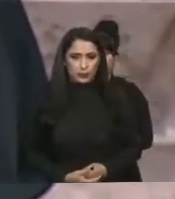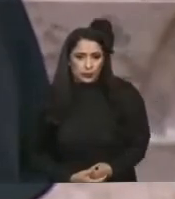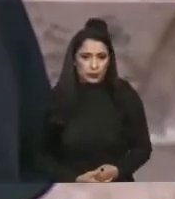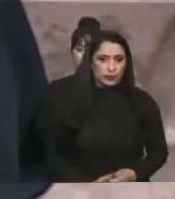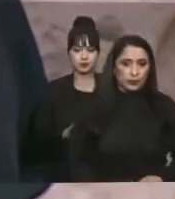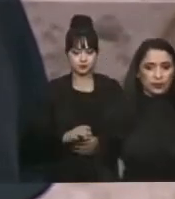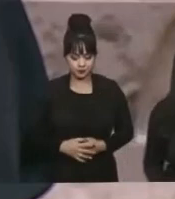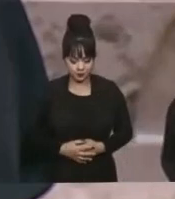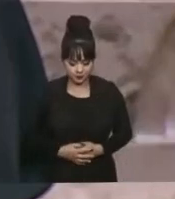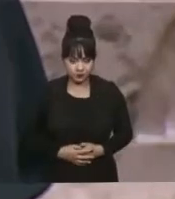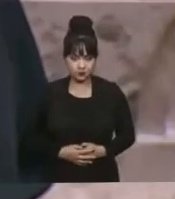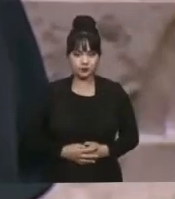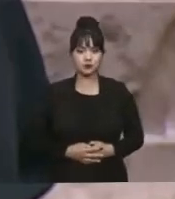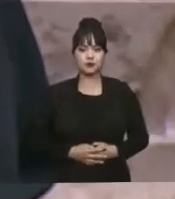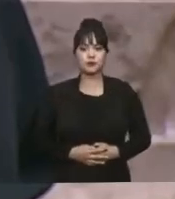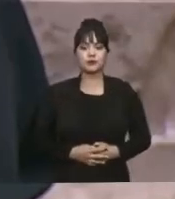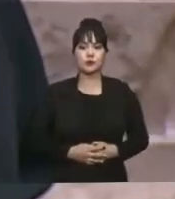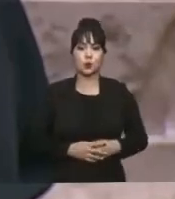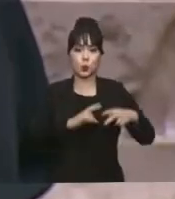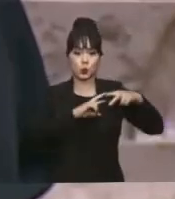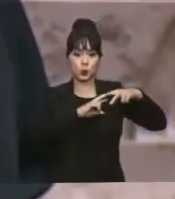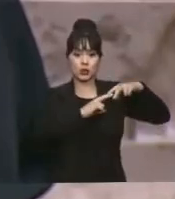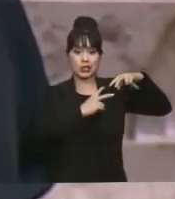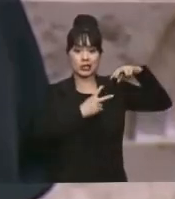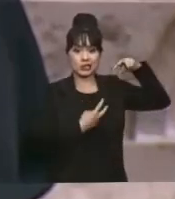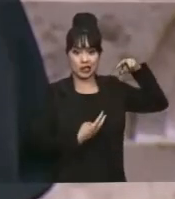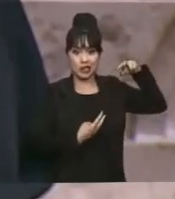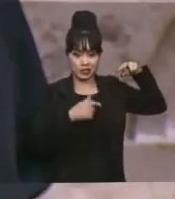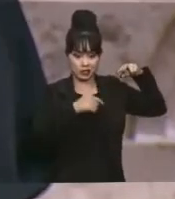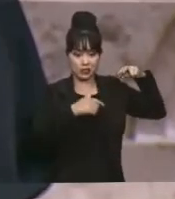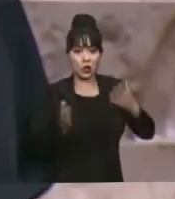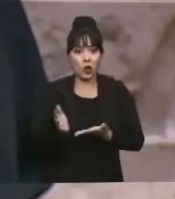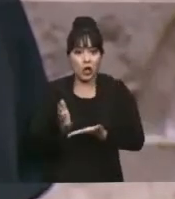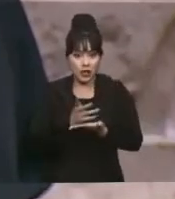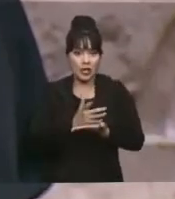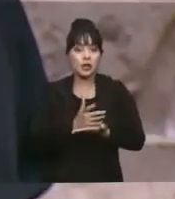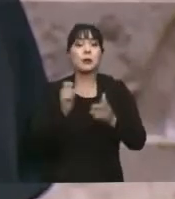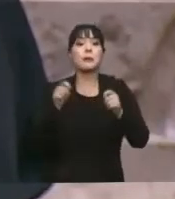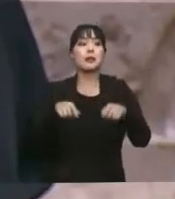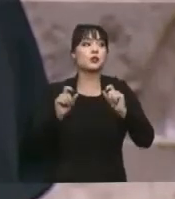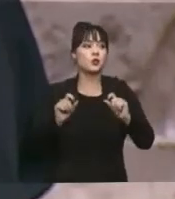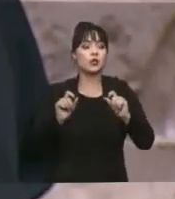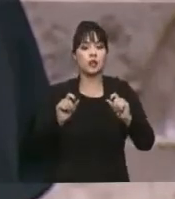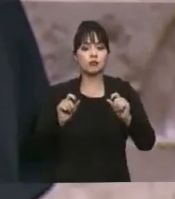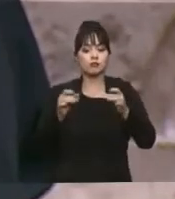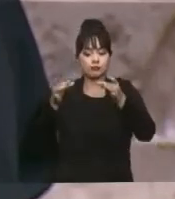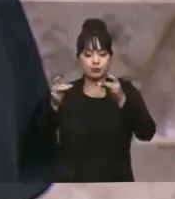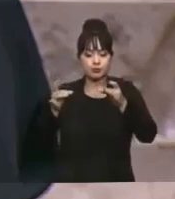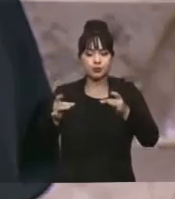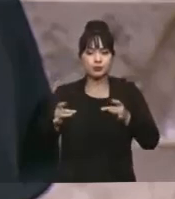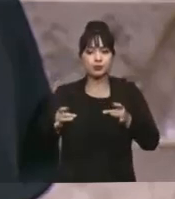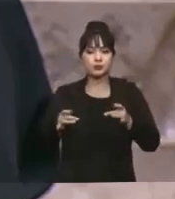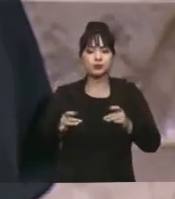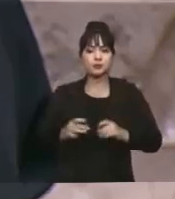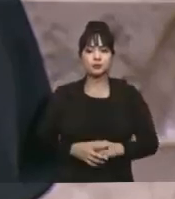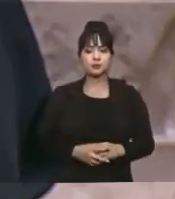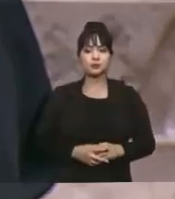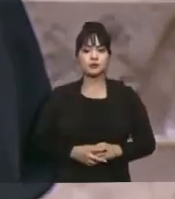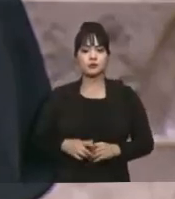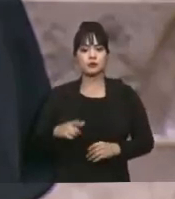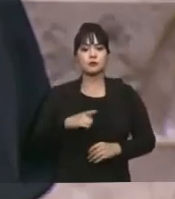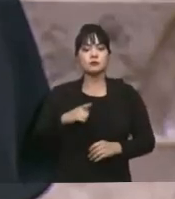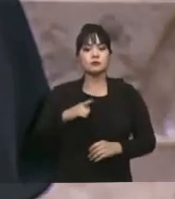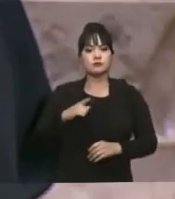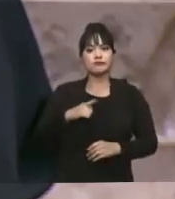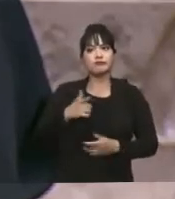o material genético coletado por ocasião do parto permita identificar precisamente a filiação biológica.